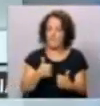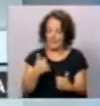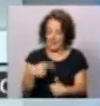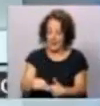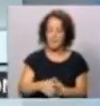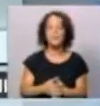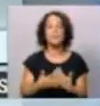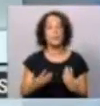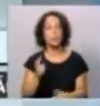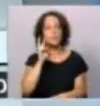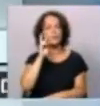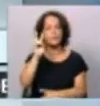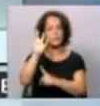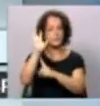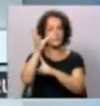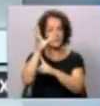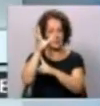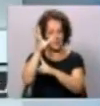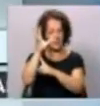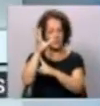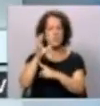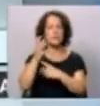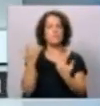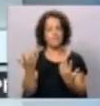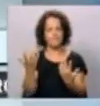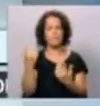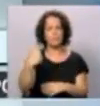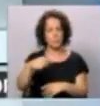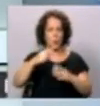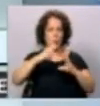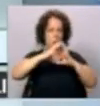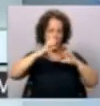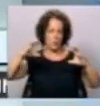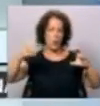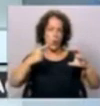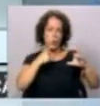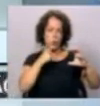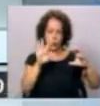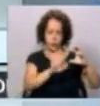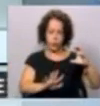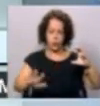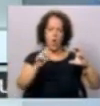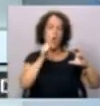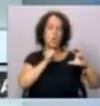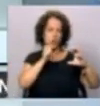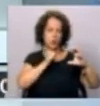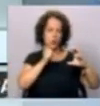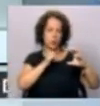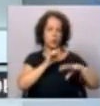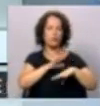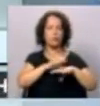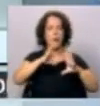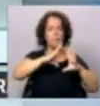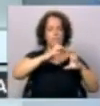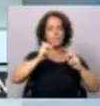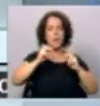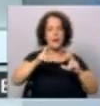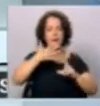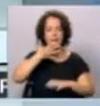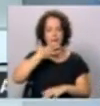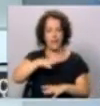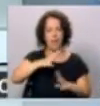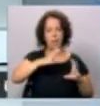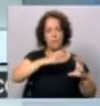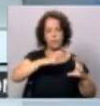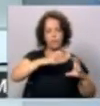ver a nossa imagem de satélite e de facto podemos ver bastante nebulosidade a afetar o arquipélago dos Açores devido a uma massa de ar quente e com elevado